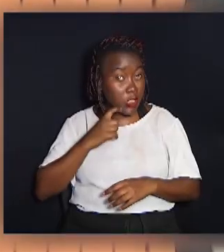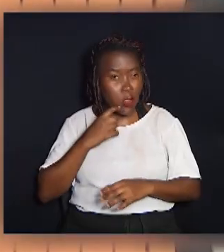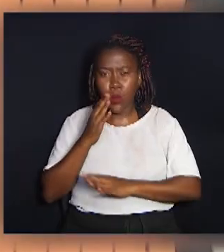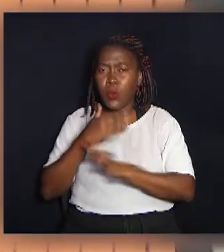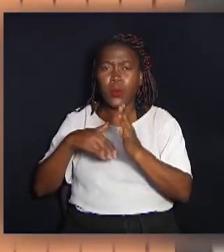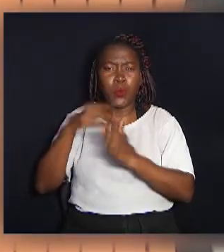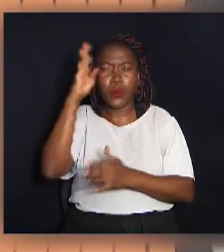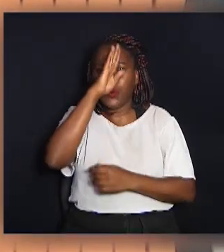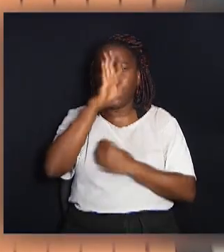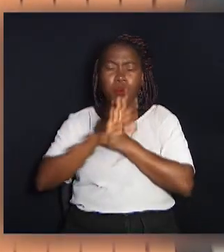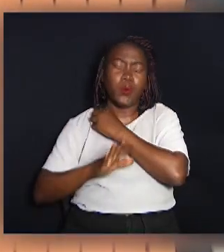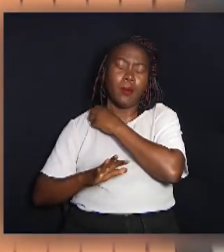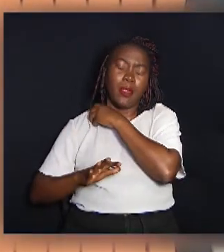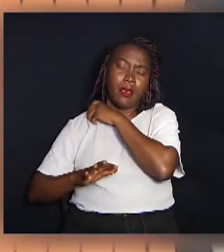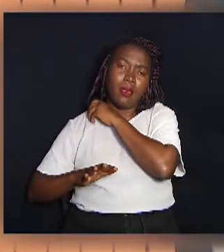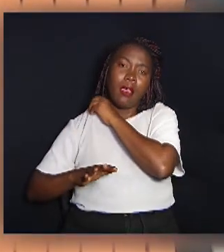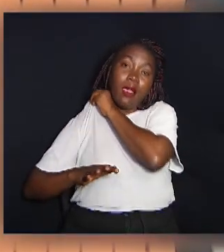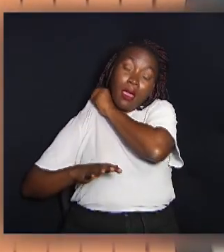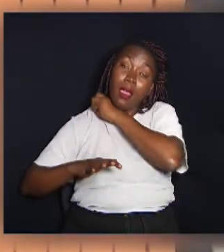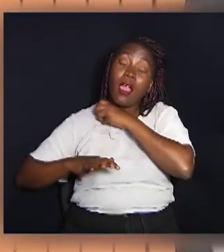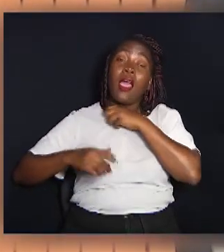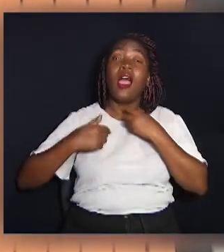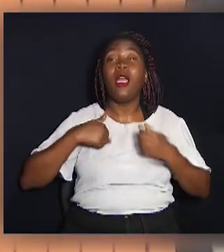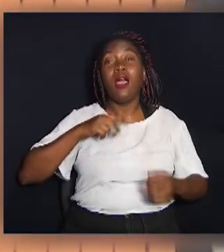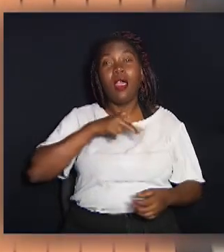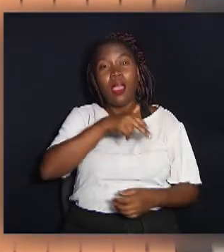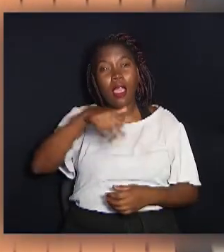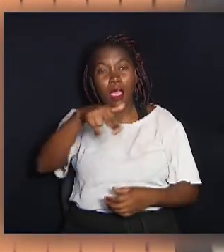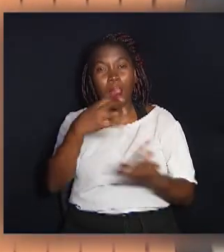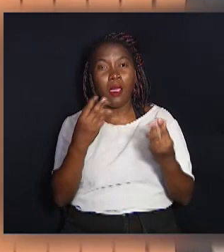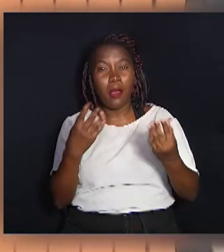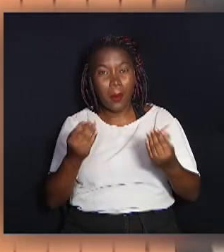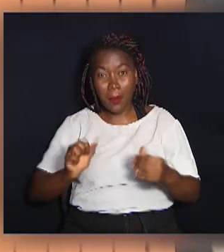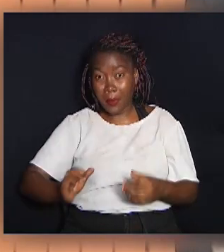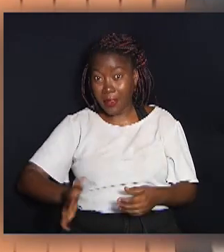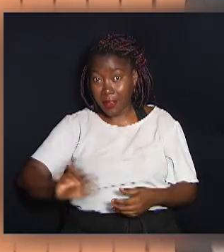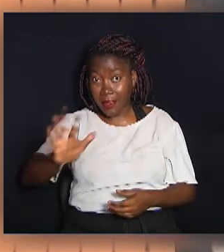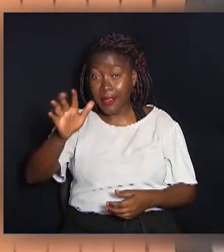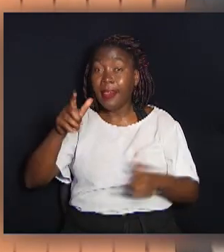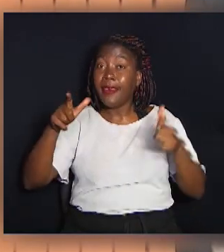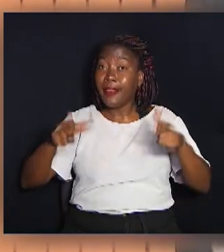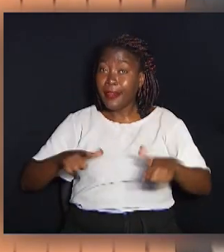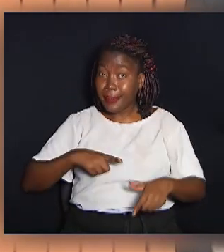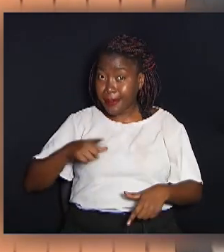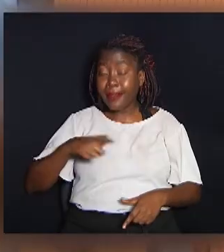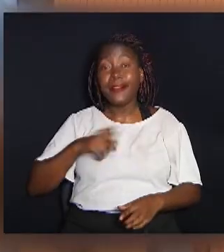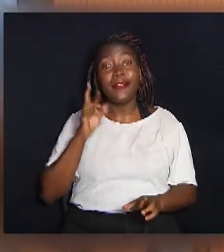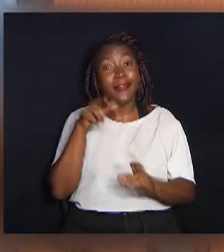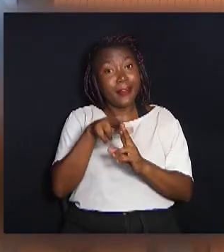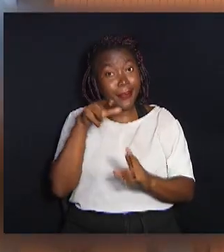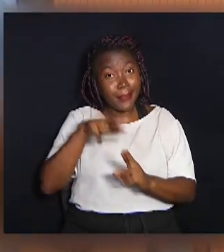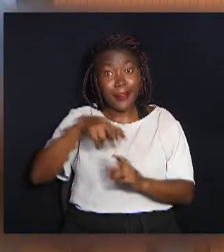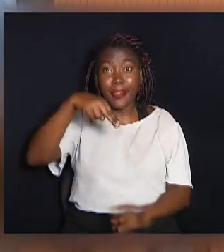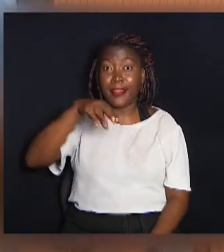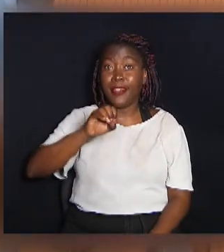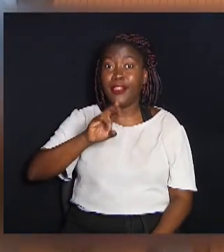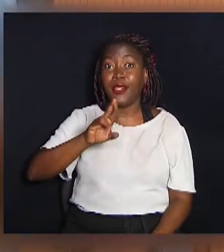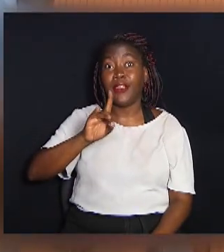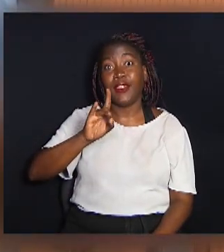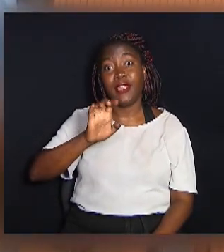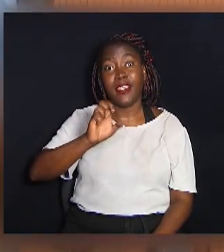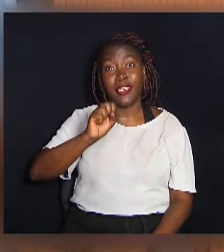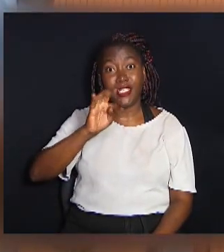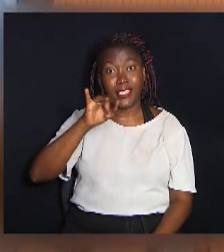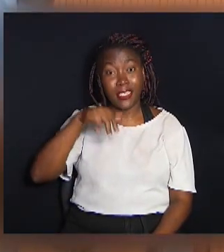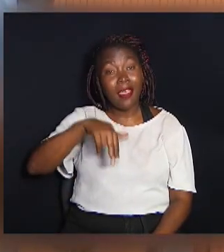Brasil. Ando muito pelo fundão aqui da periferia, onde a gente tem uma representatividade nordestina. Aqui próximo